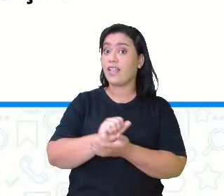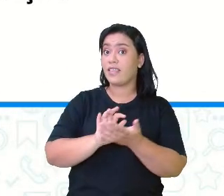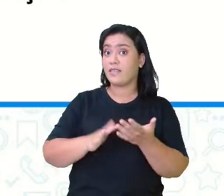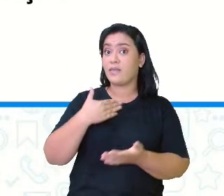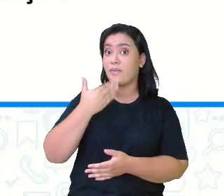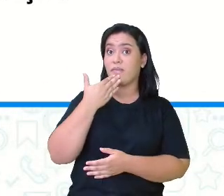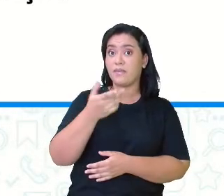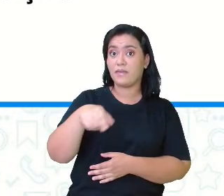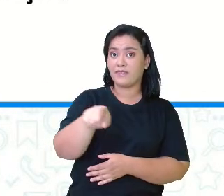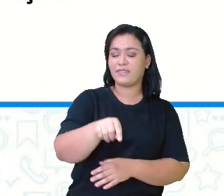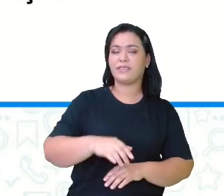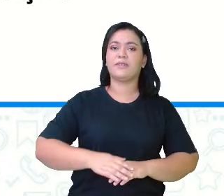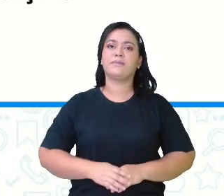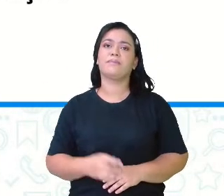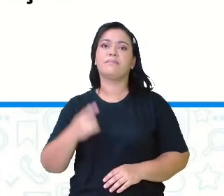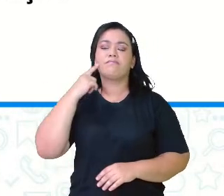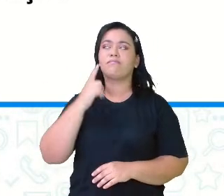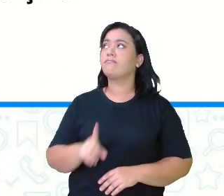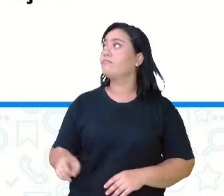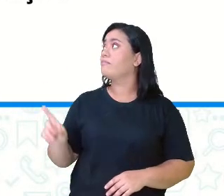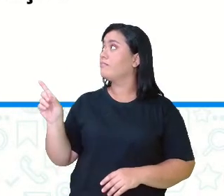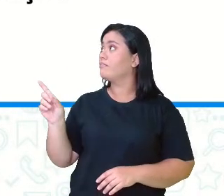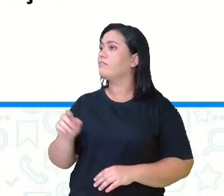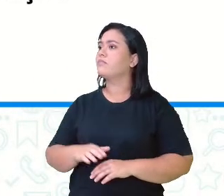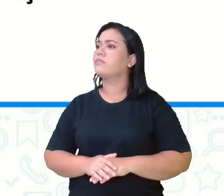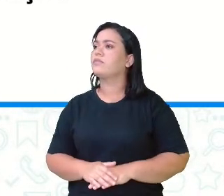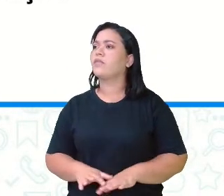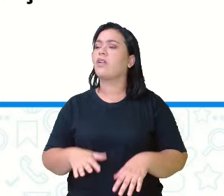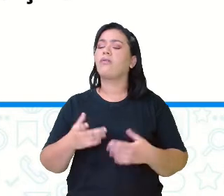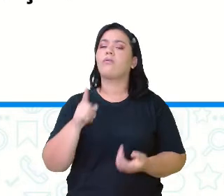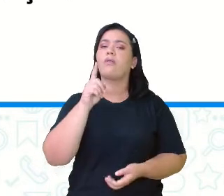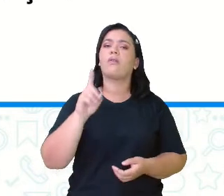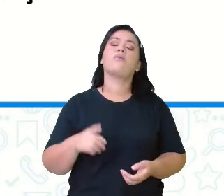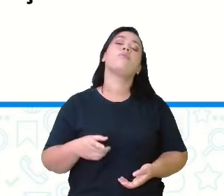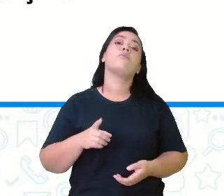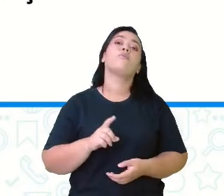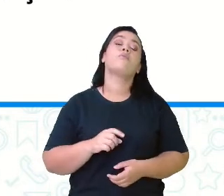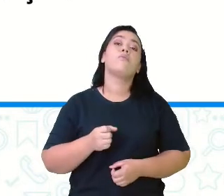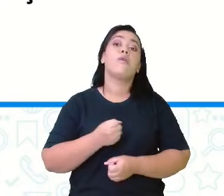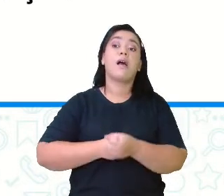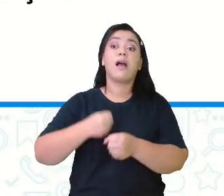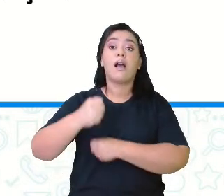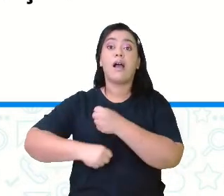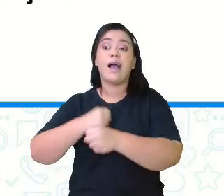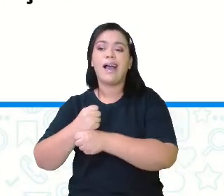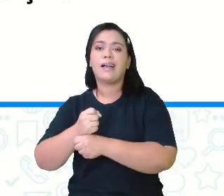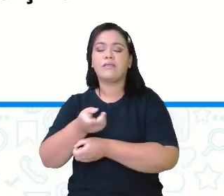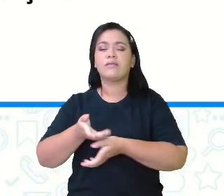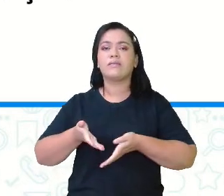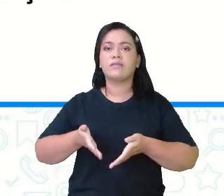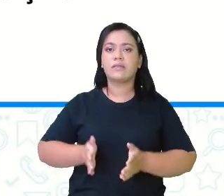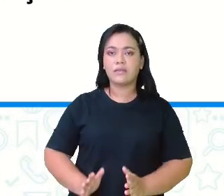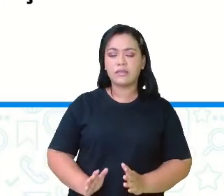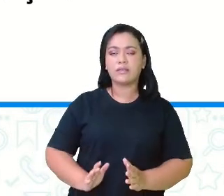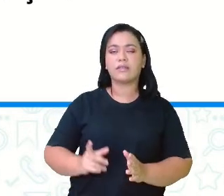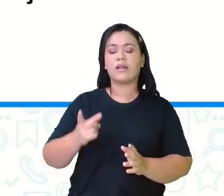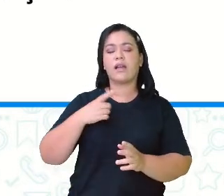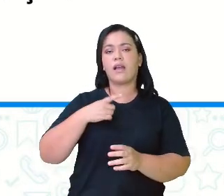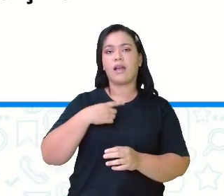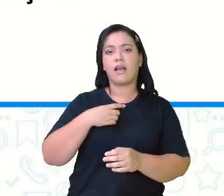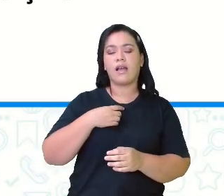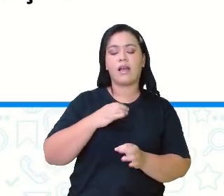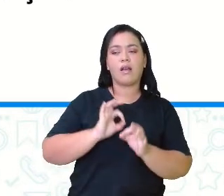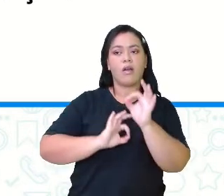que eu pedi para vocês. Escreva o ano de seu nascimento no quadro valor de lugar com suas classes